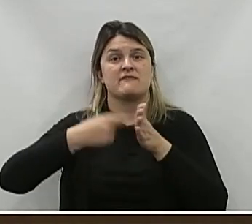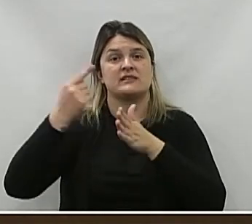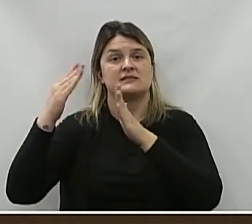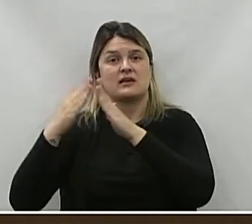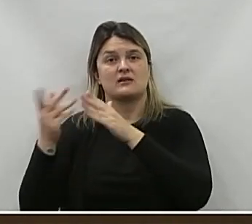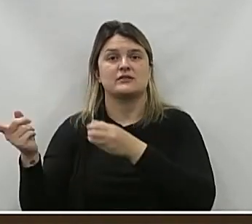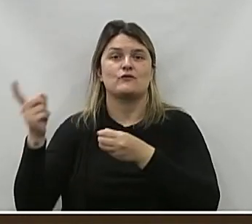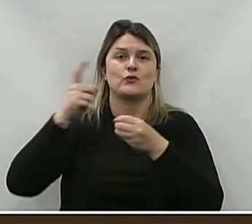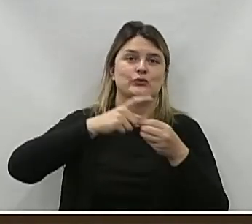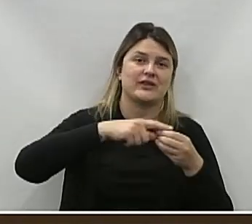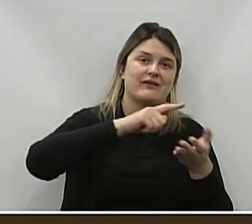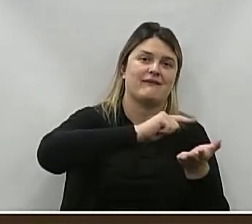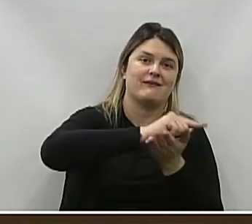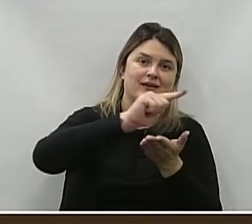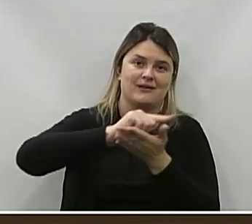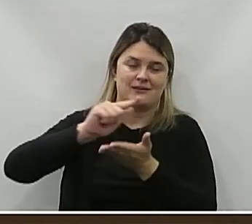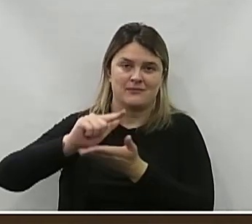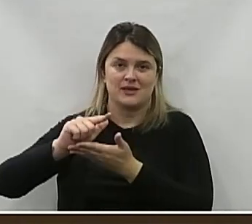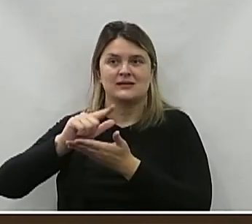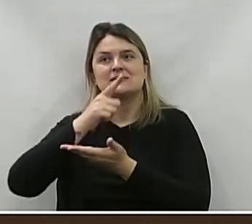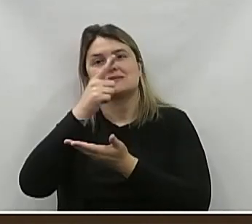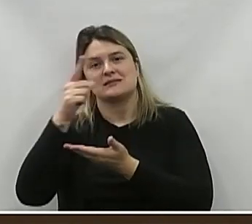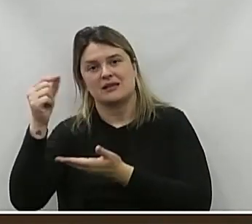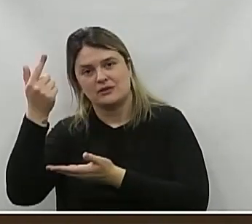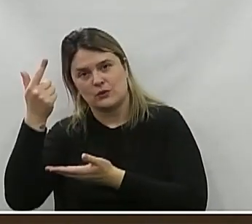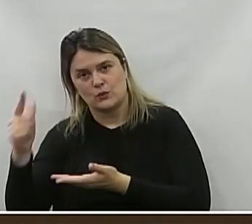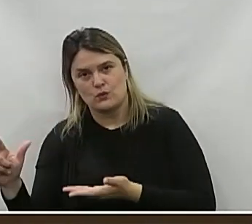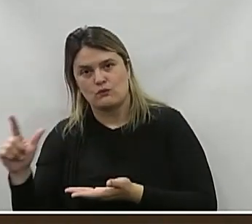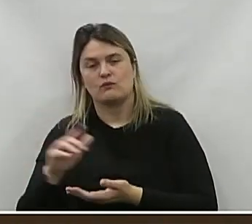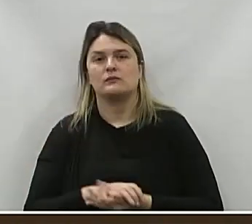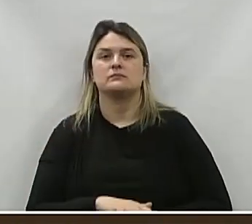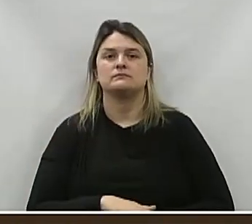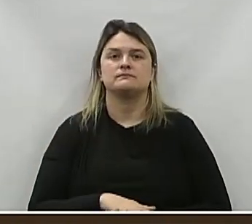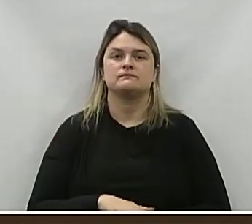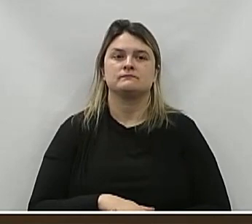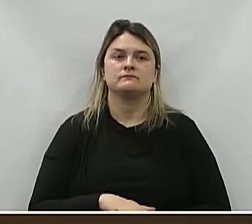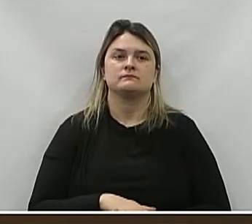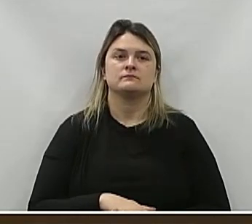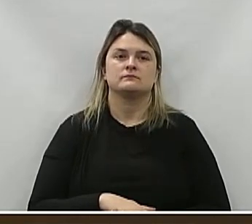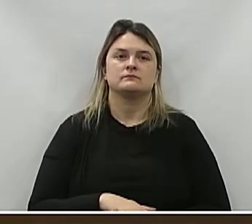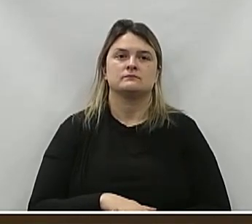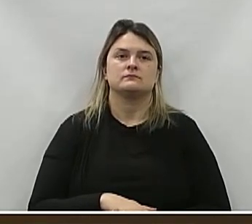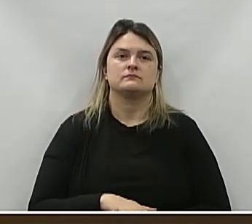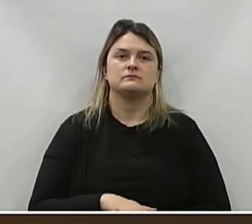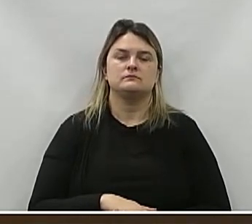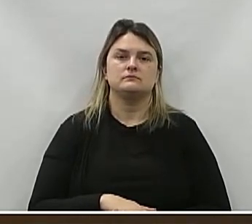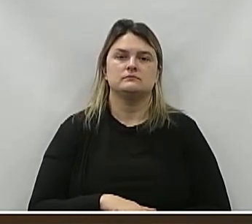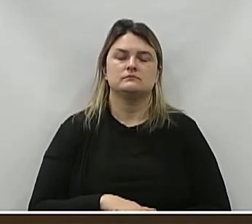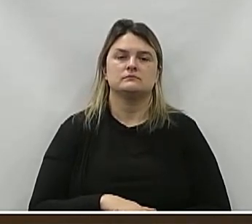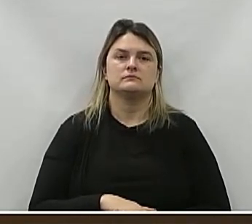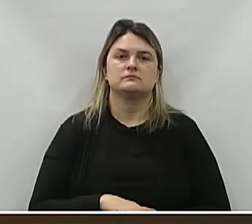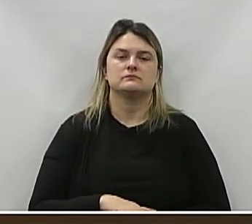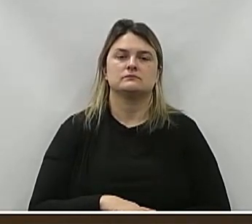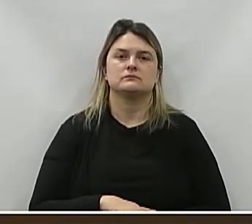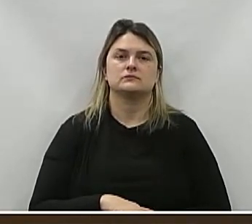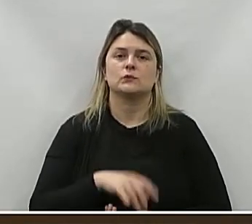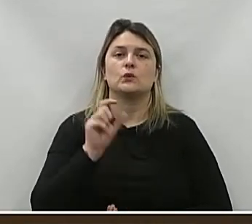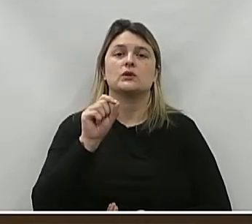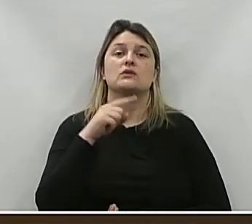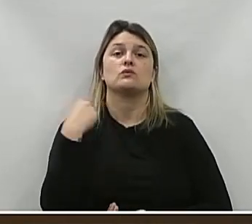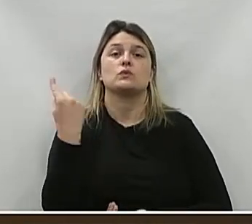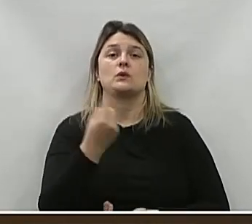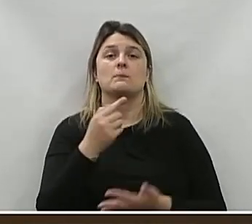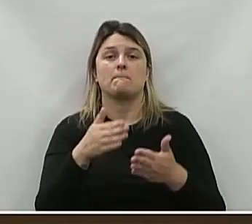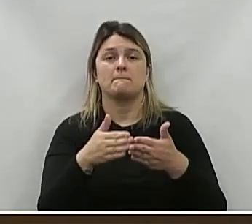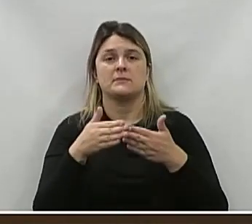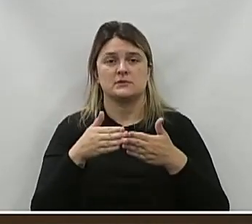voltei limpei tive que sair de novo agora então o que o que que nós pedimos